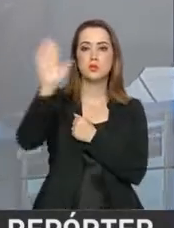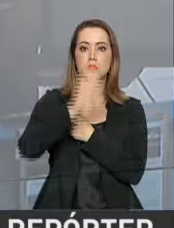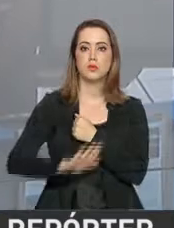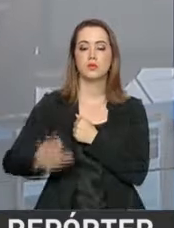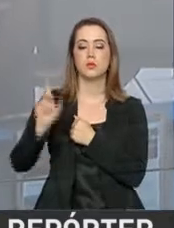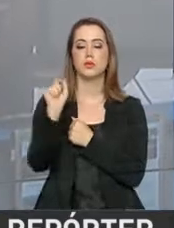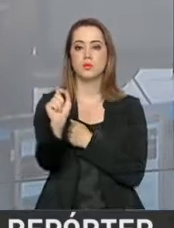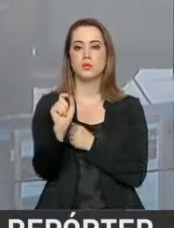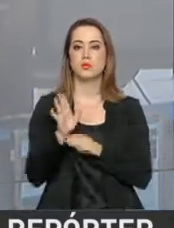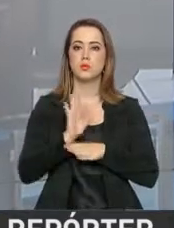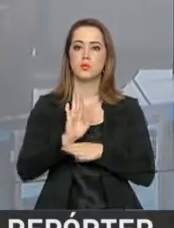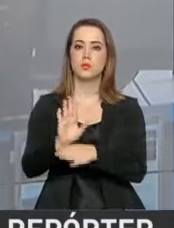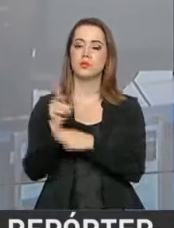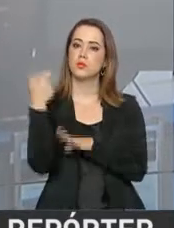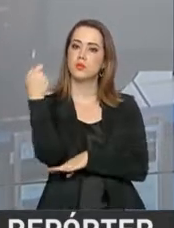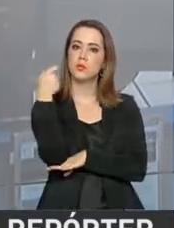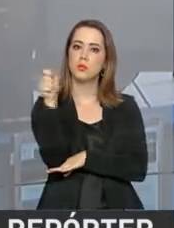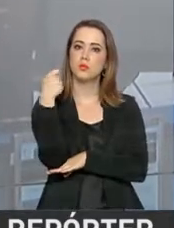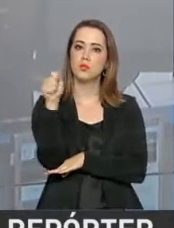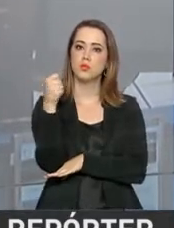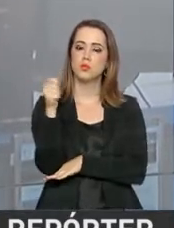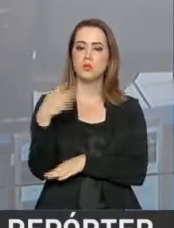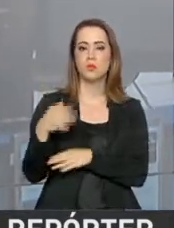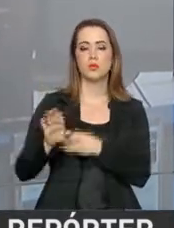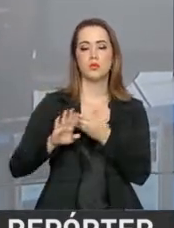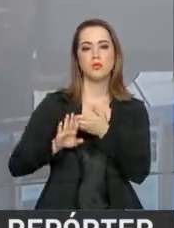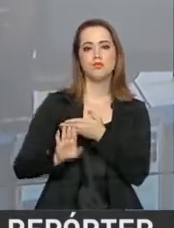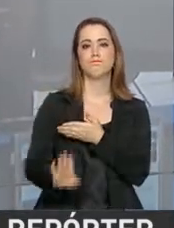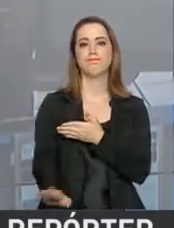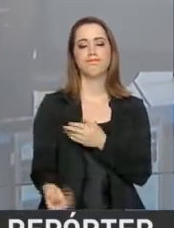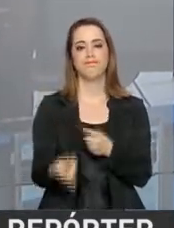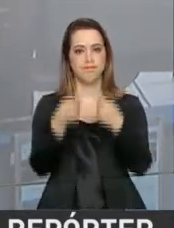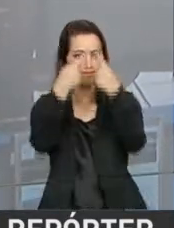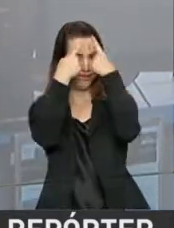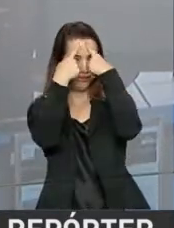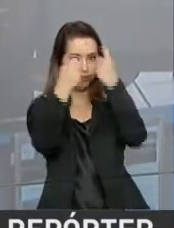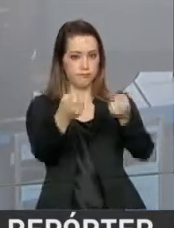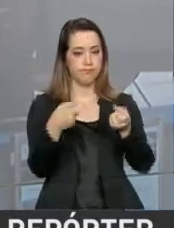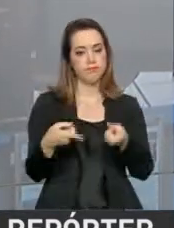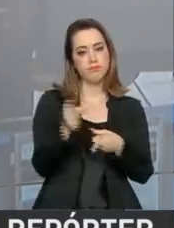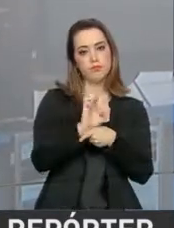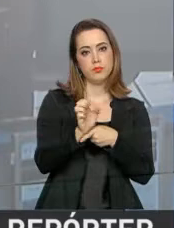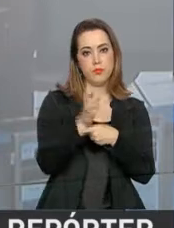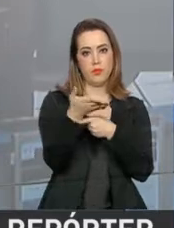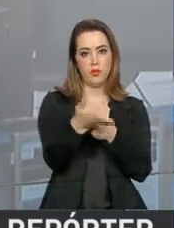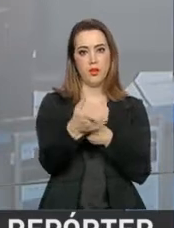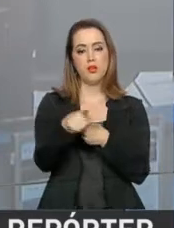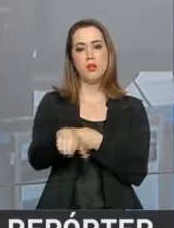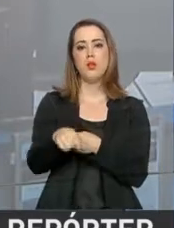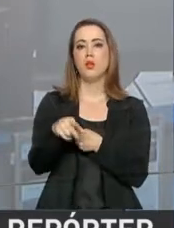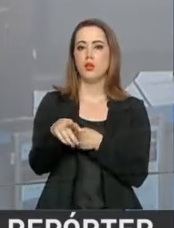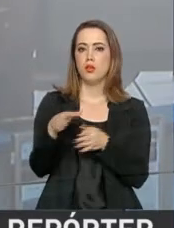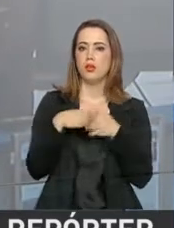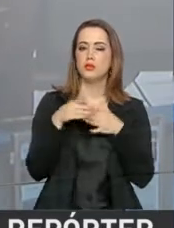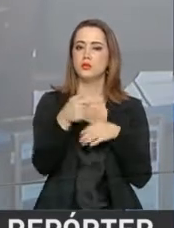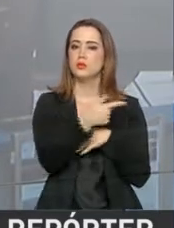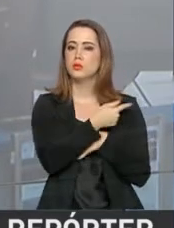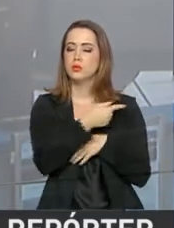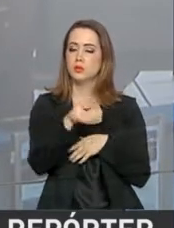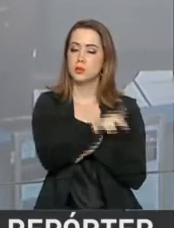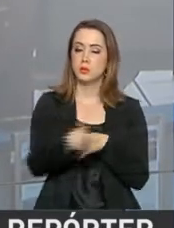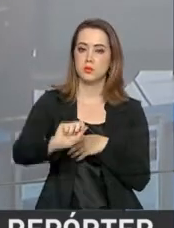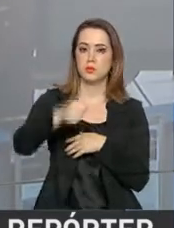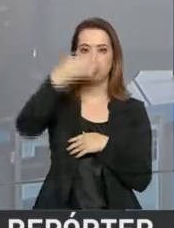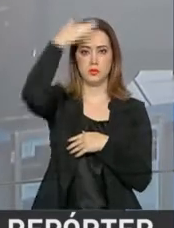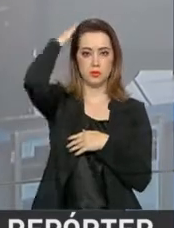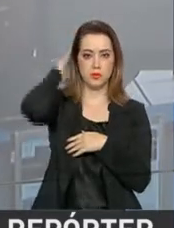apoiar o governo do Rio Grande do Sul no combate à onda de violência no estado. A decisão foi tomada pelo presidente em exercício,